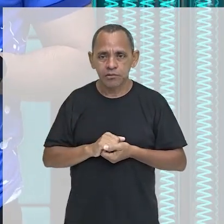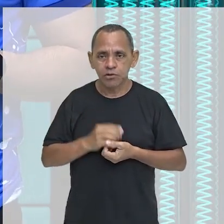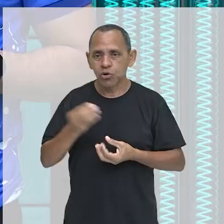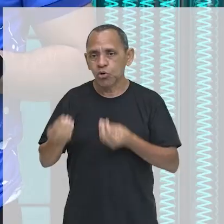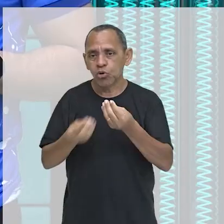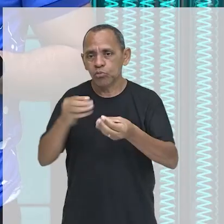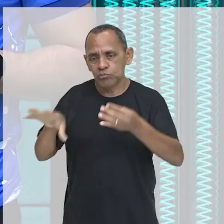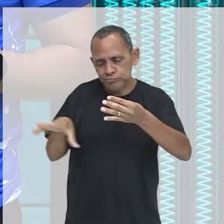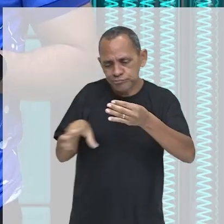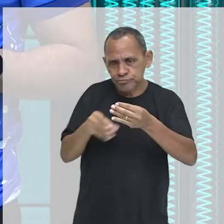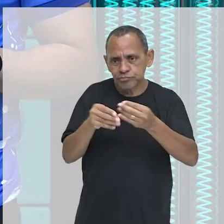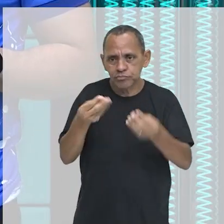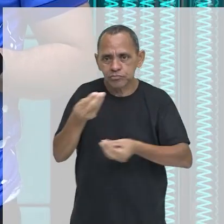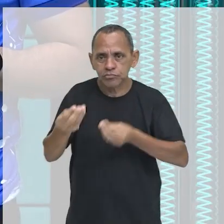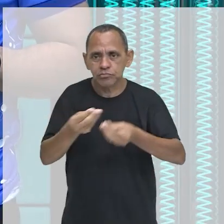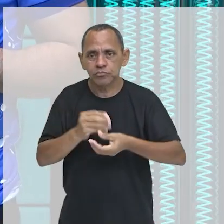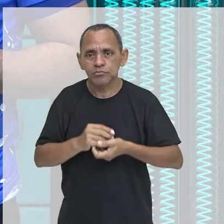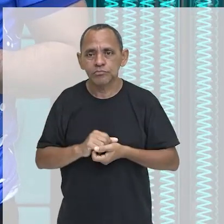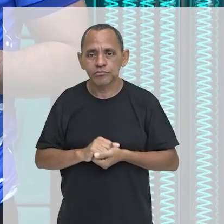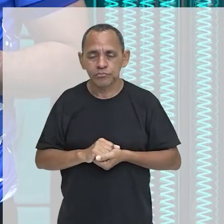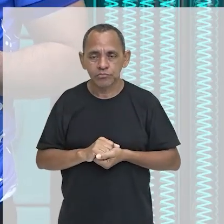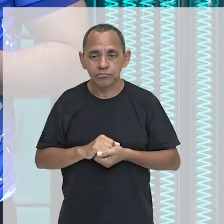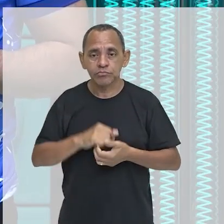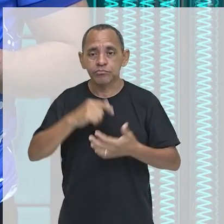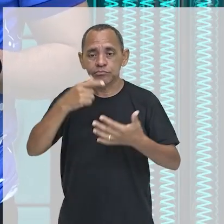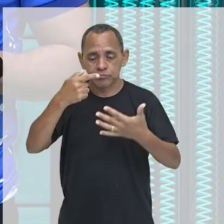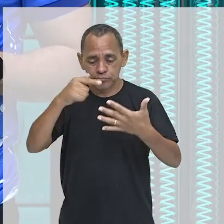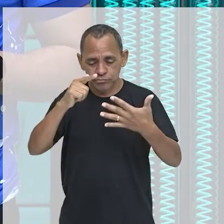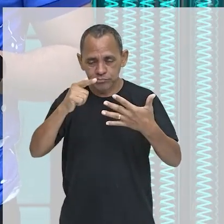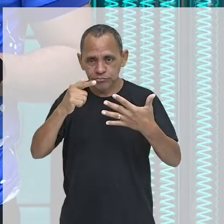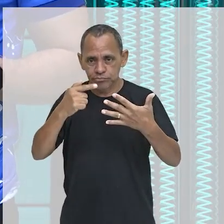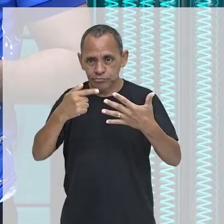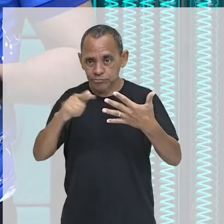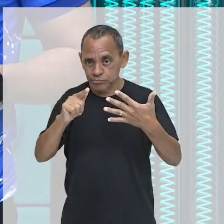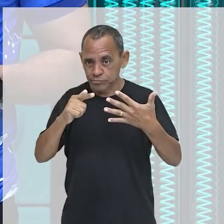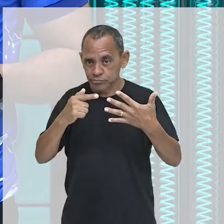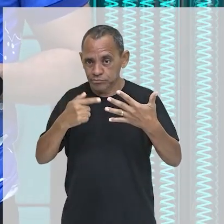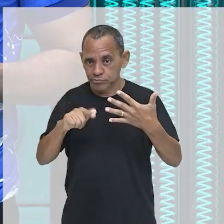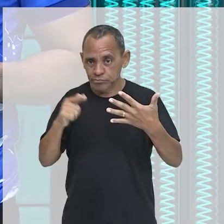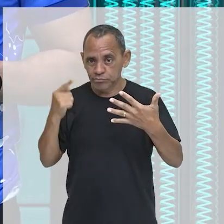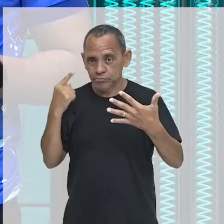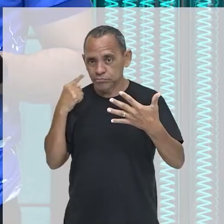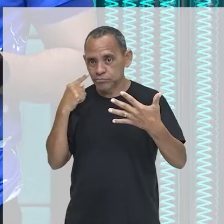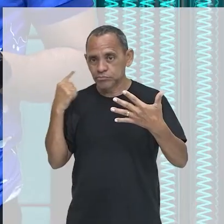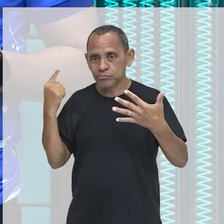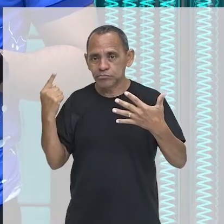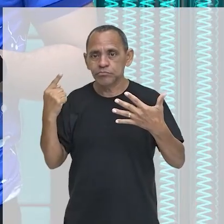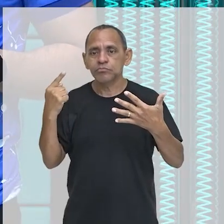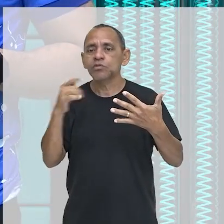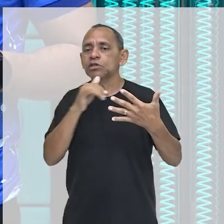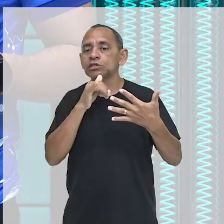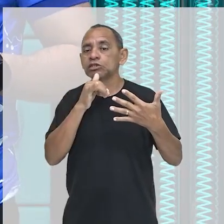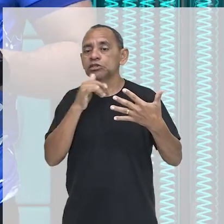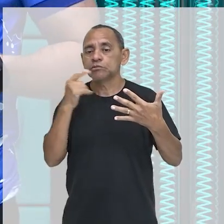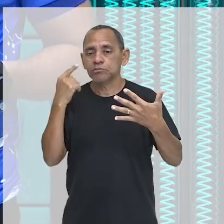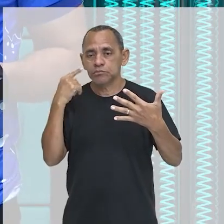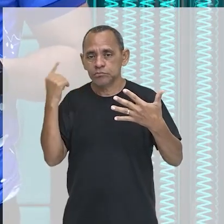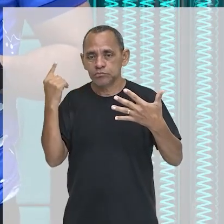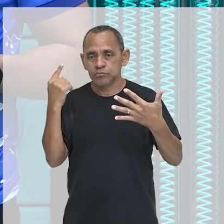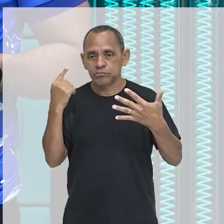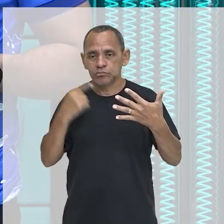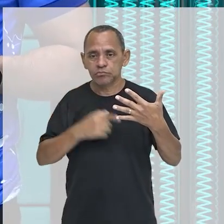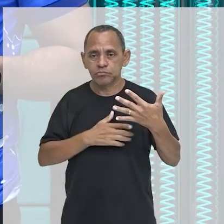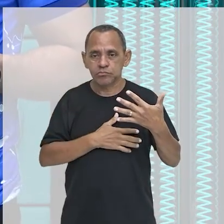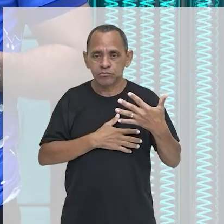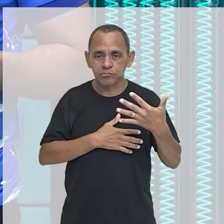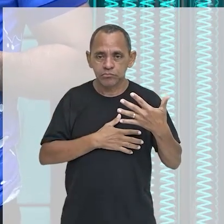although, even though, or though, nós temos esse exemplo aqui, ó. Although